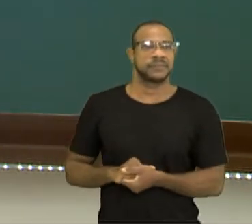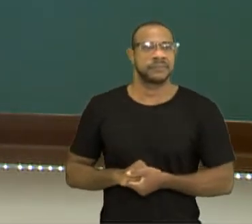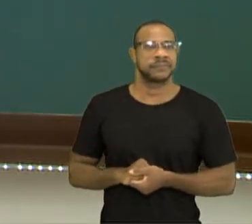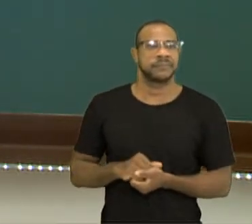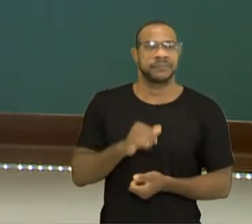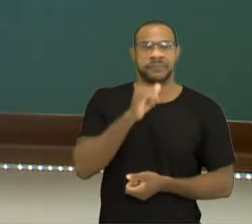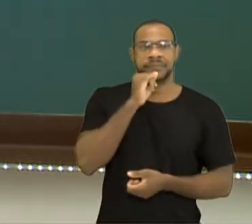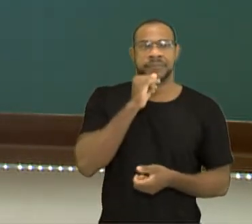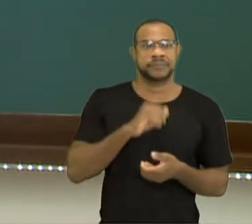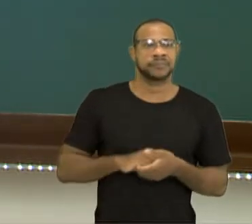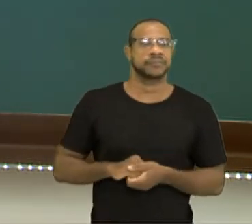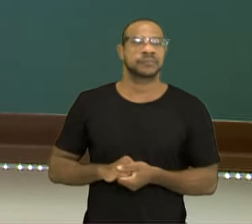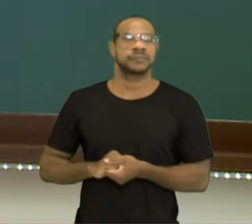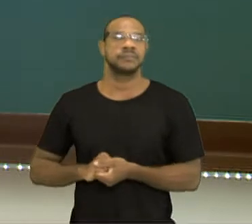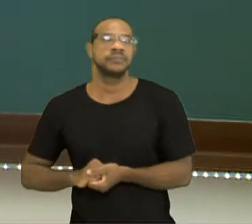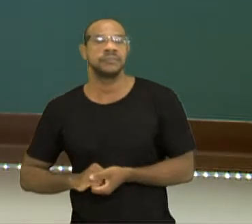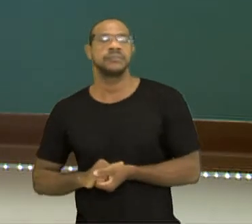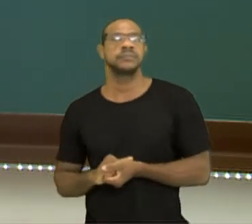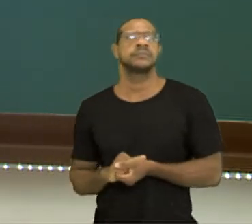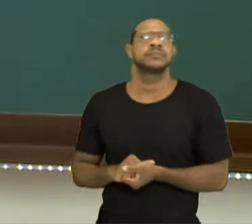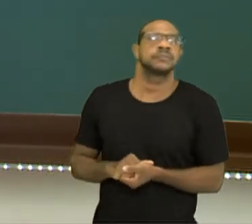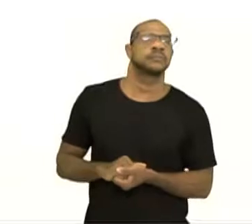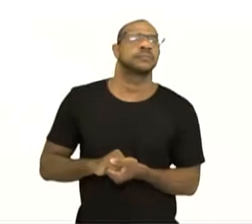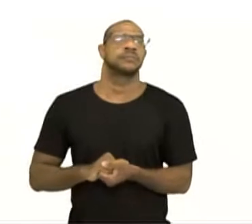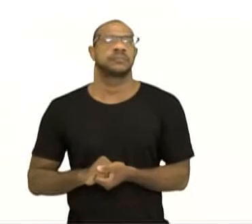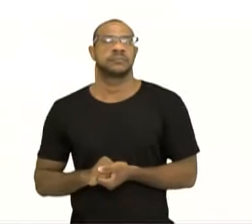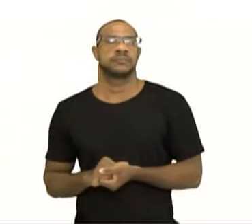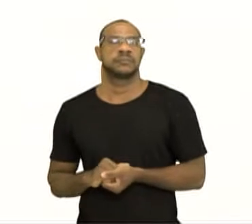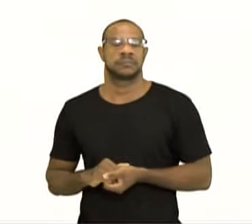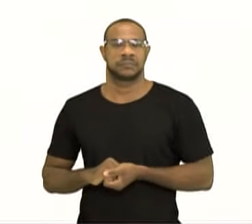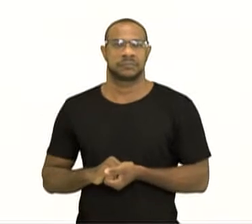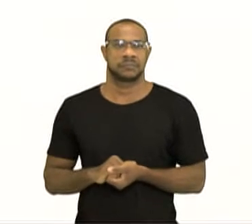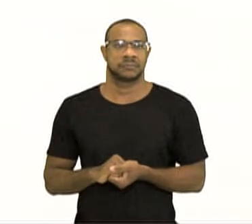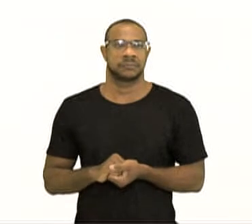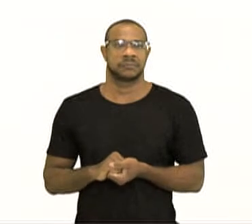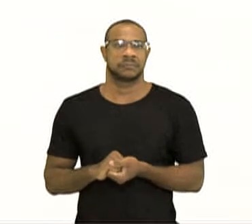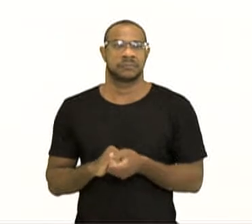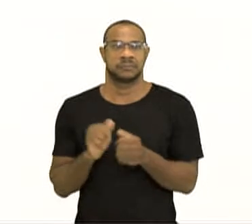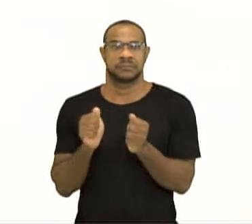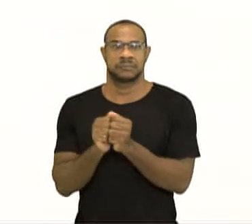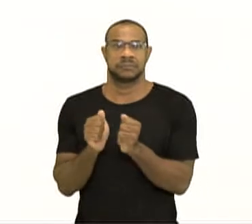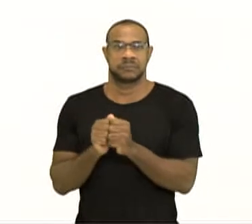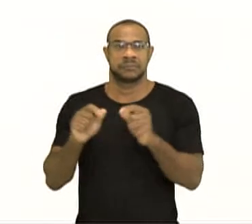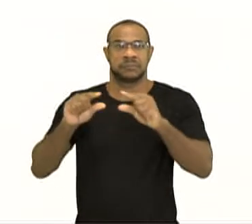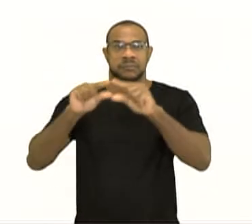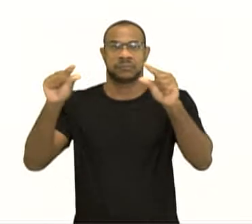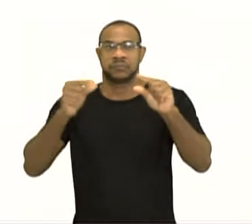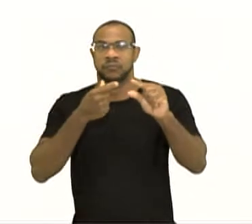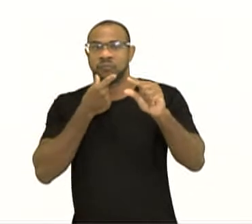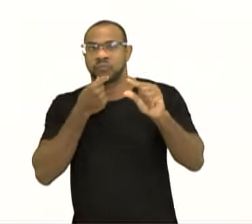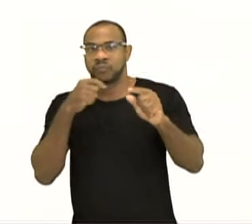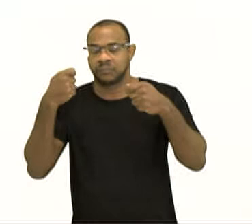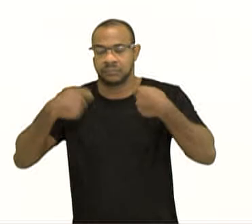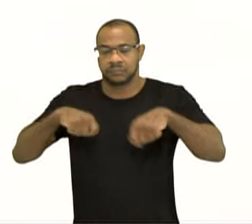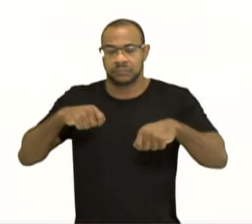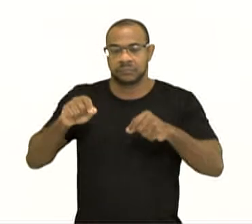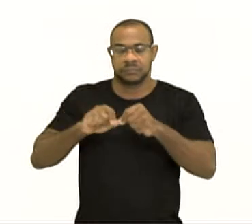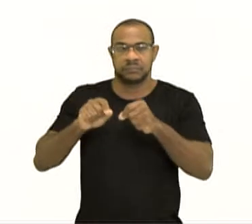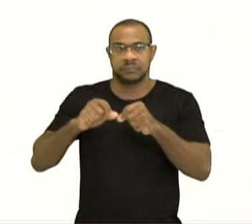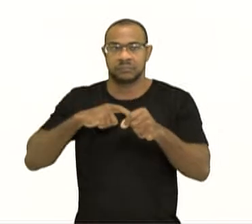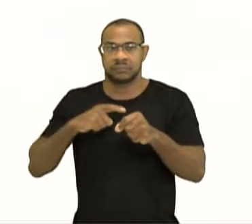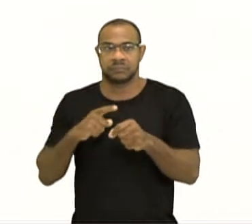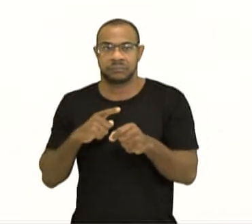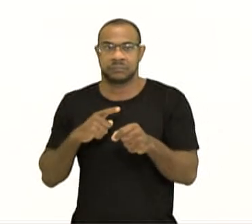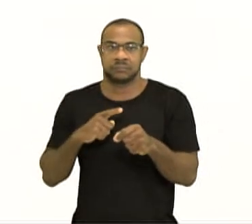fala aqui, together with the man who should have been selling ice, junto com o homem que deveria estar vendendo